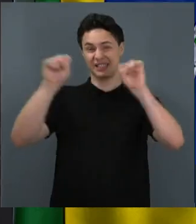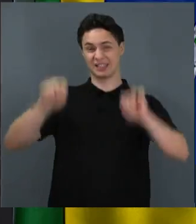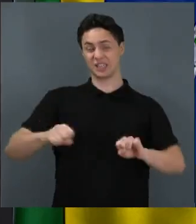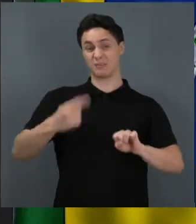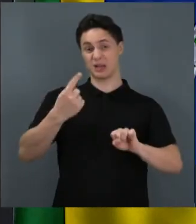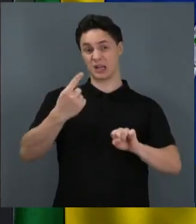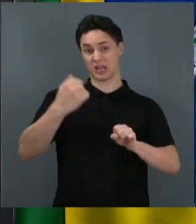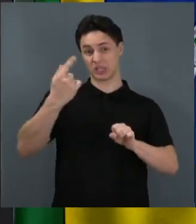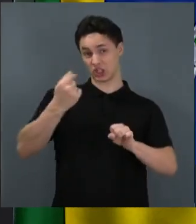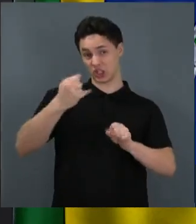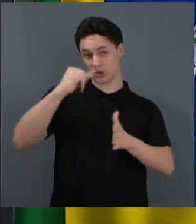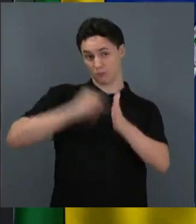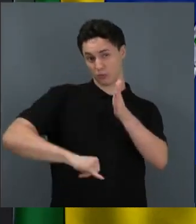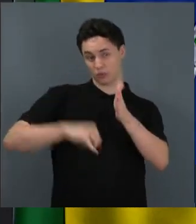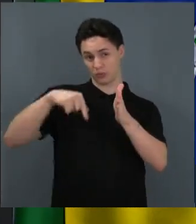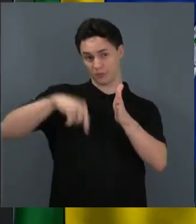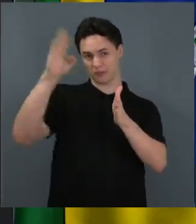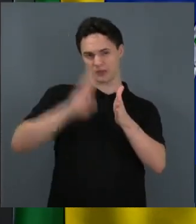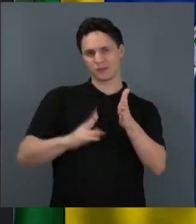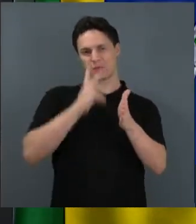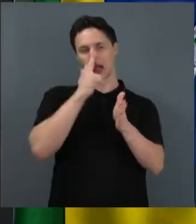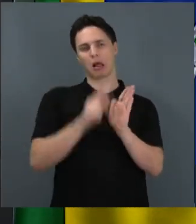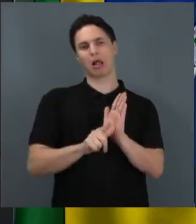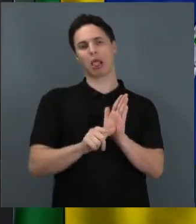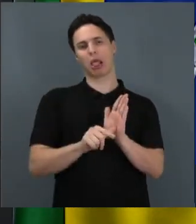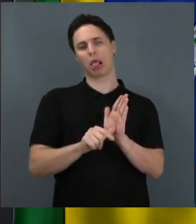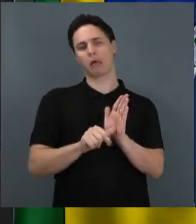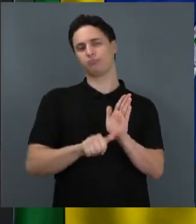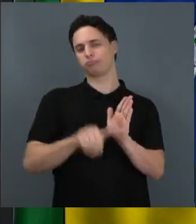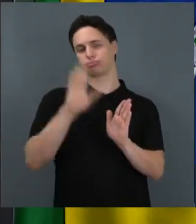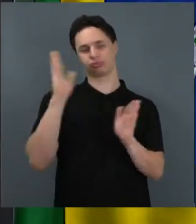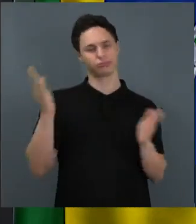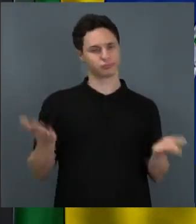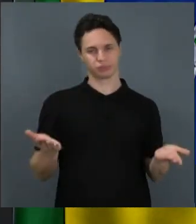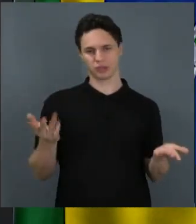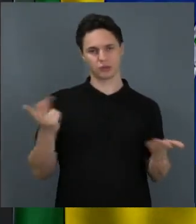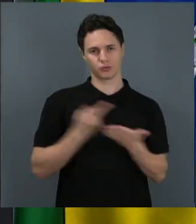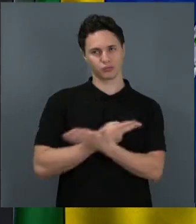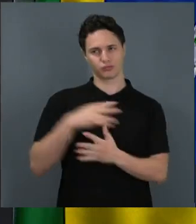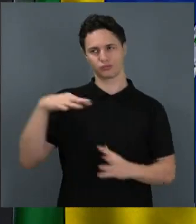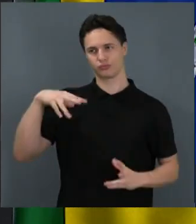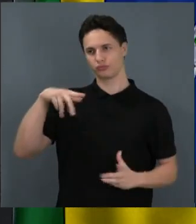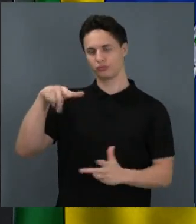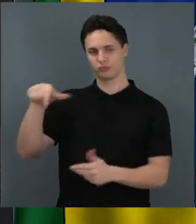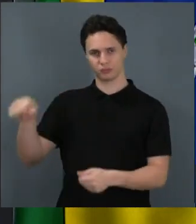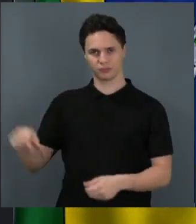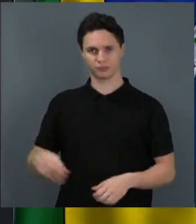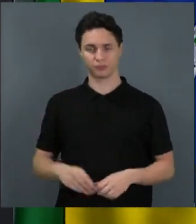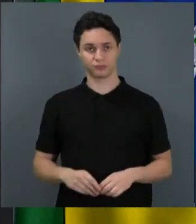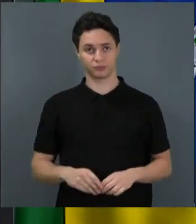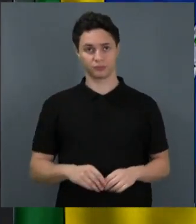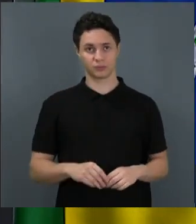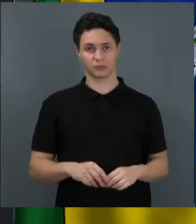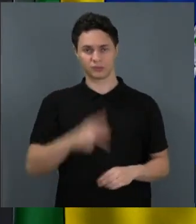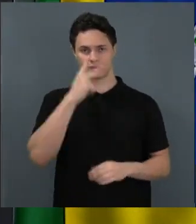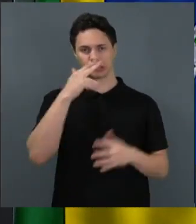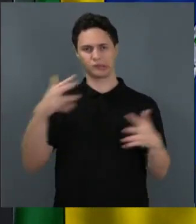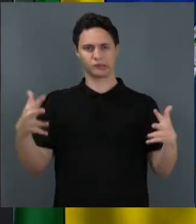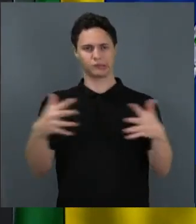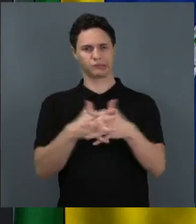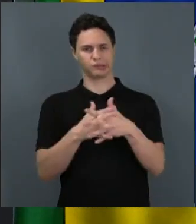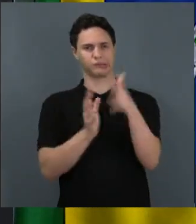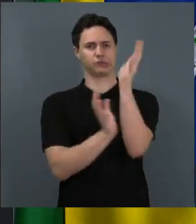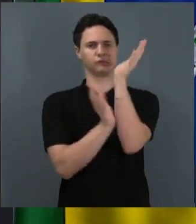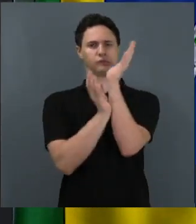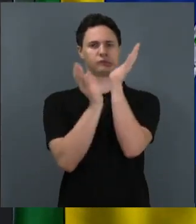dos mais atrasados e bizonhos que existem em toda a face da terra. A complexidade da nossa